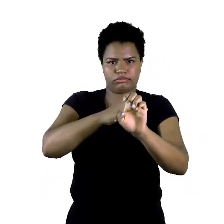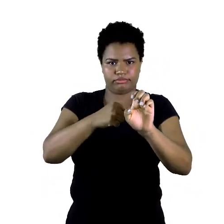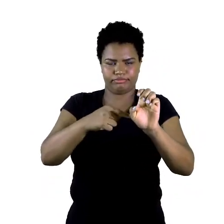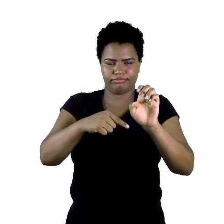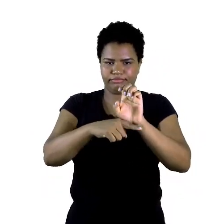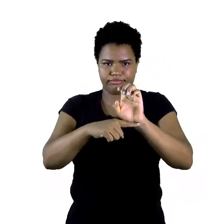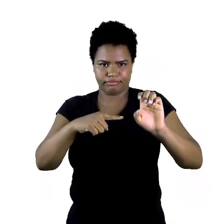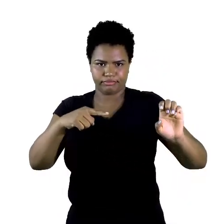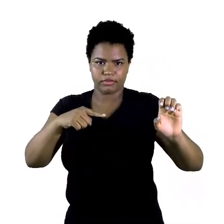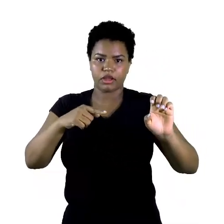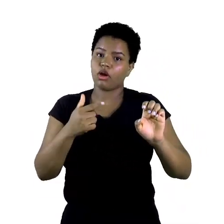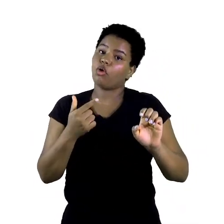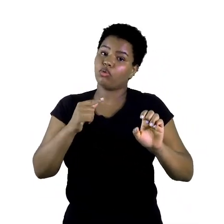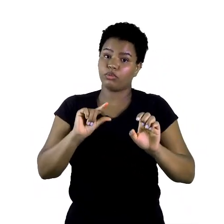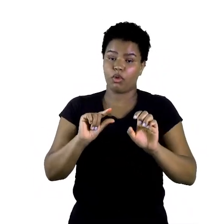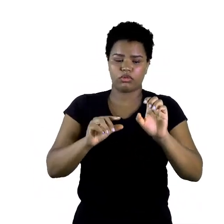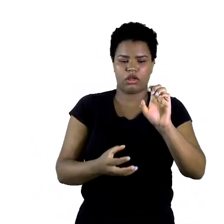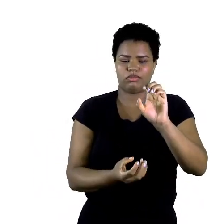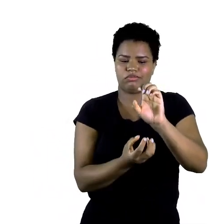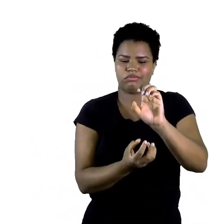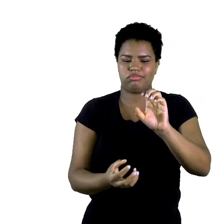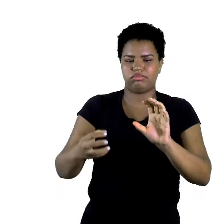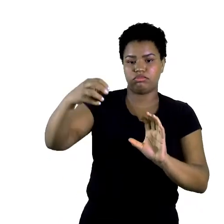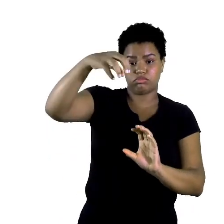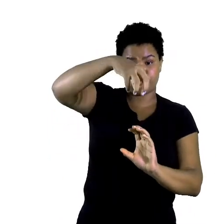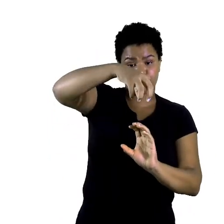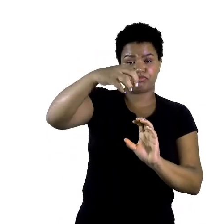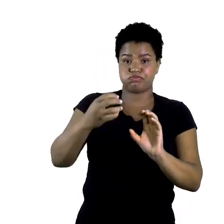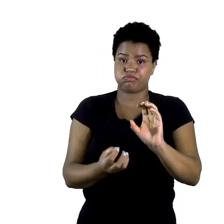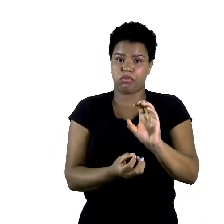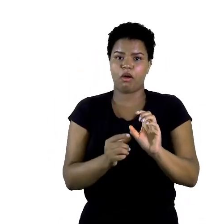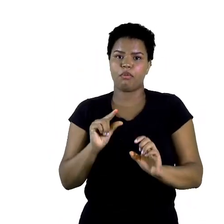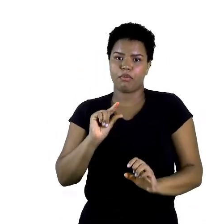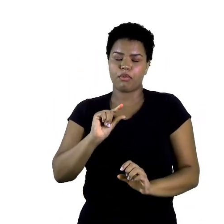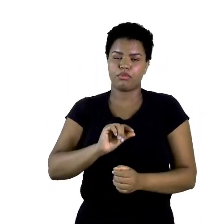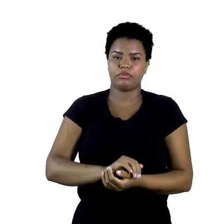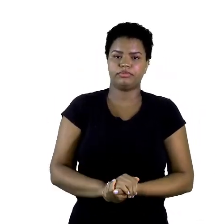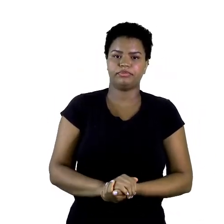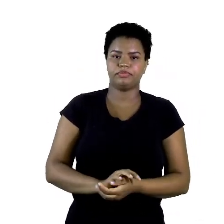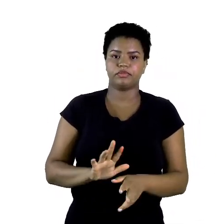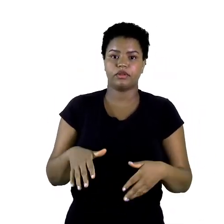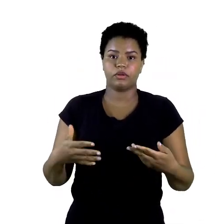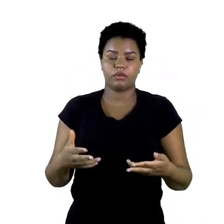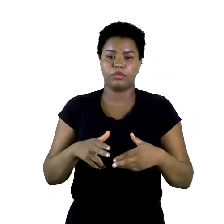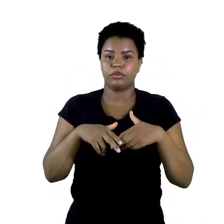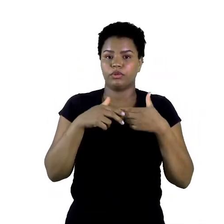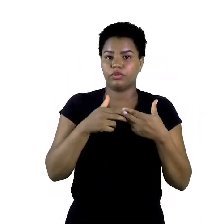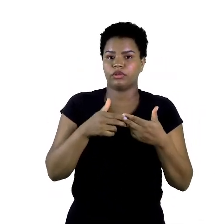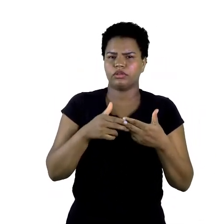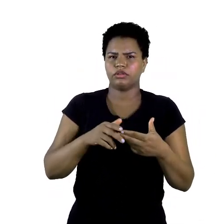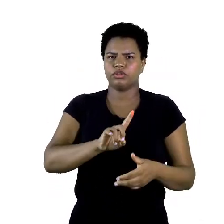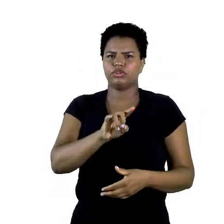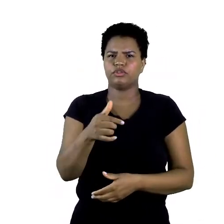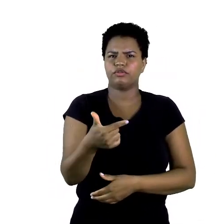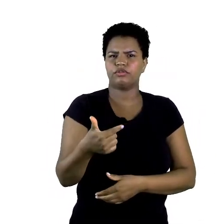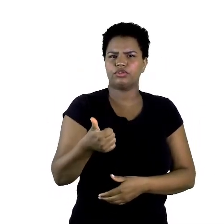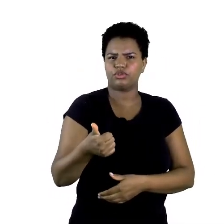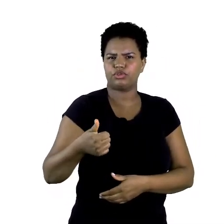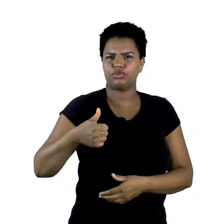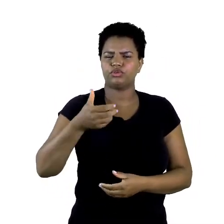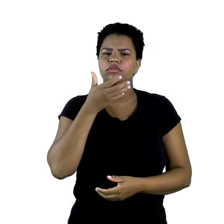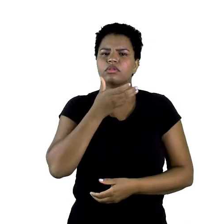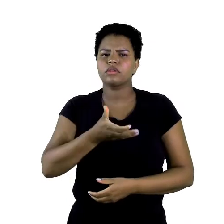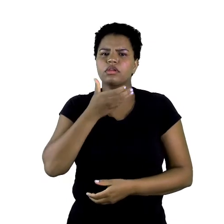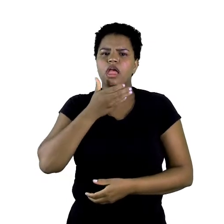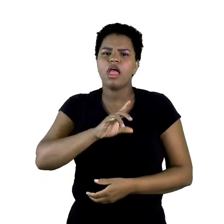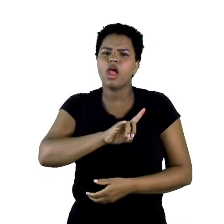polos do planeta. Devido a isso, aproximadamente no dia 21 de dezembro, tem-se o dia mais